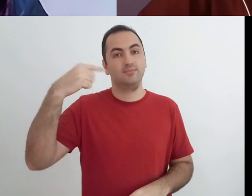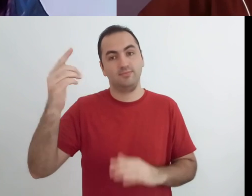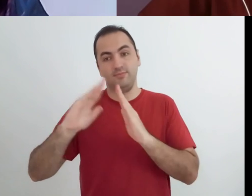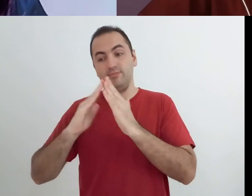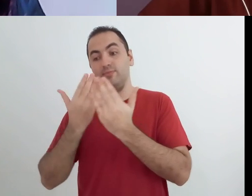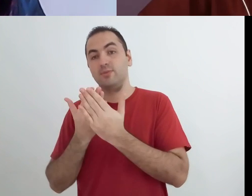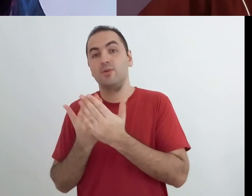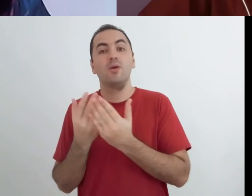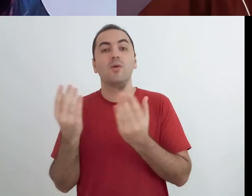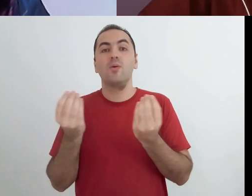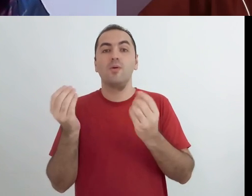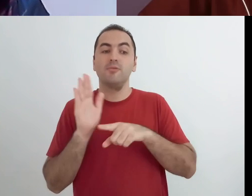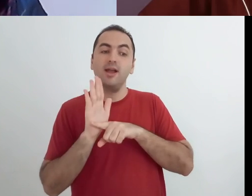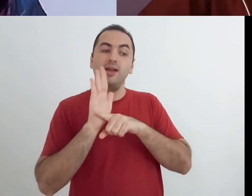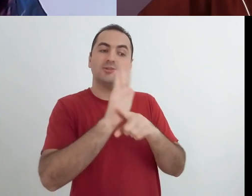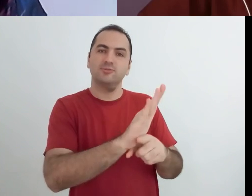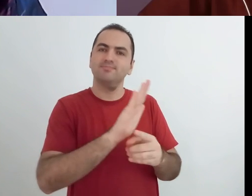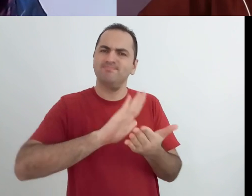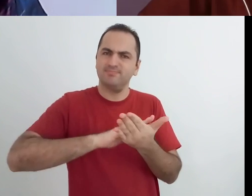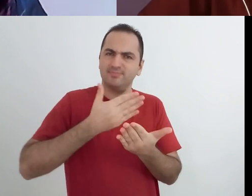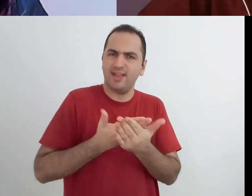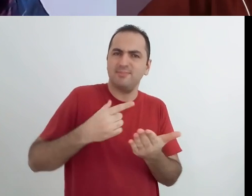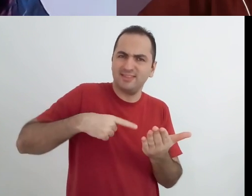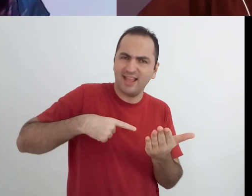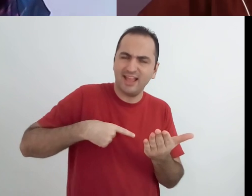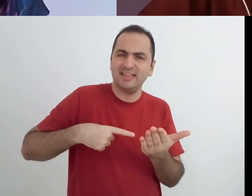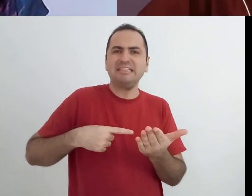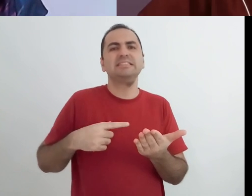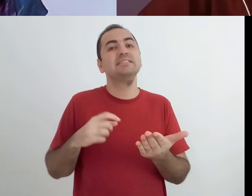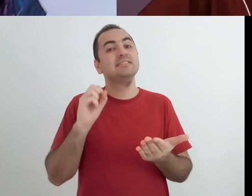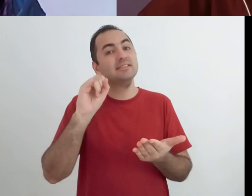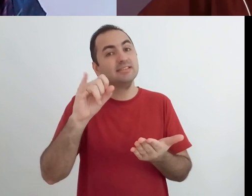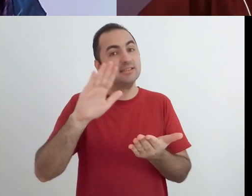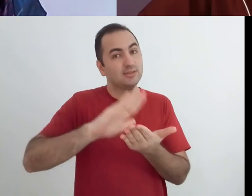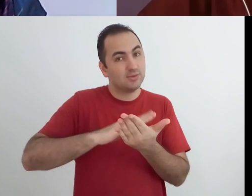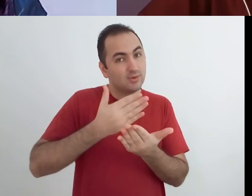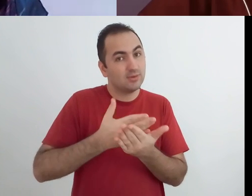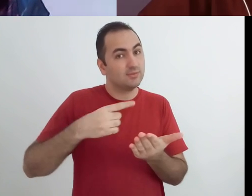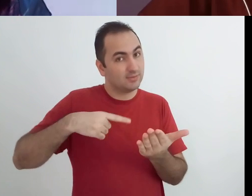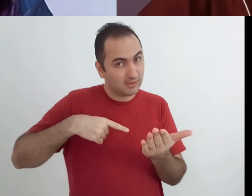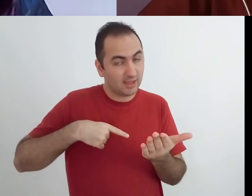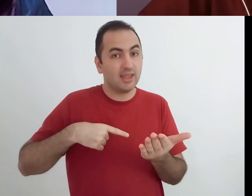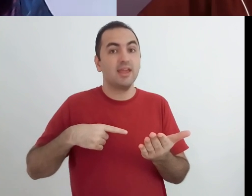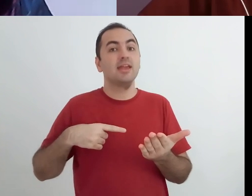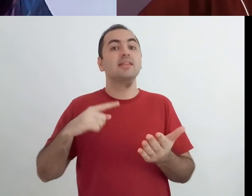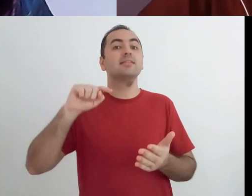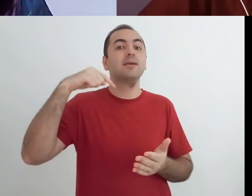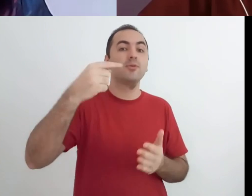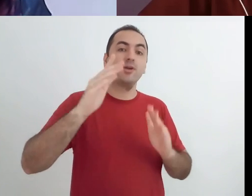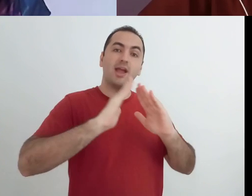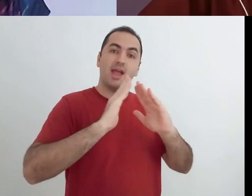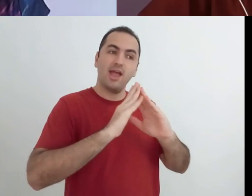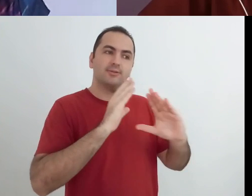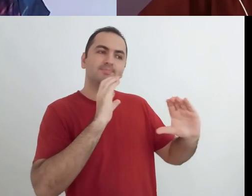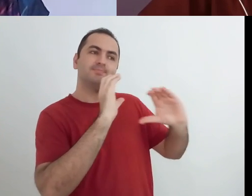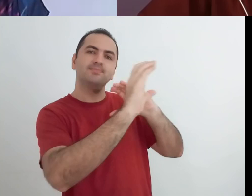um intérprete, um professor que saiba Libras? E se a escola tiver, quando essa criança chegar em casa, ela vai